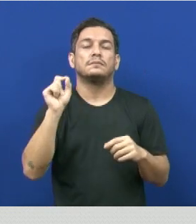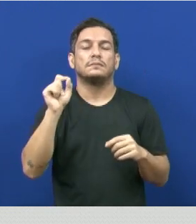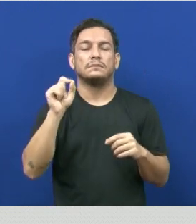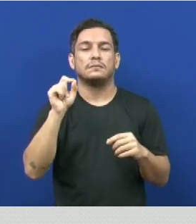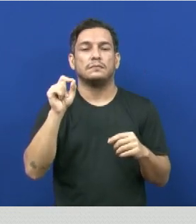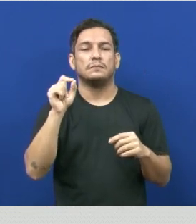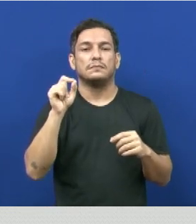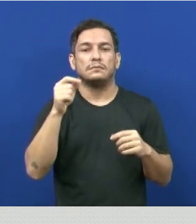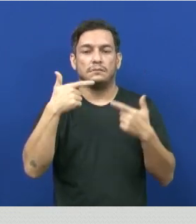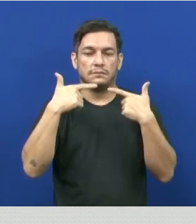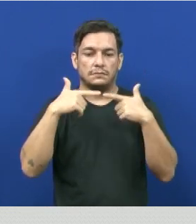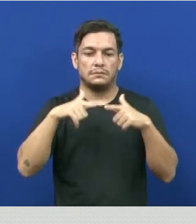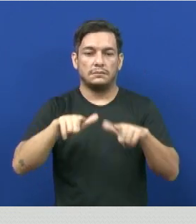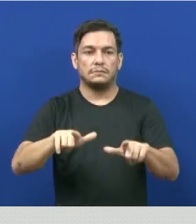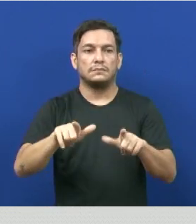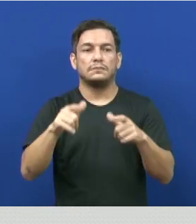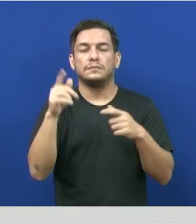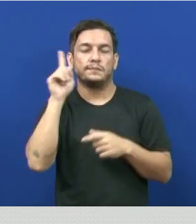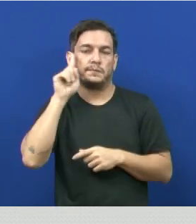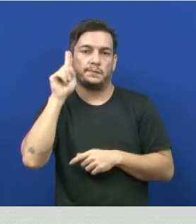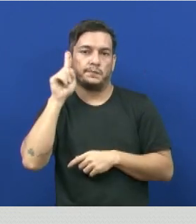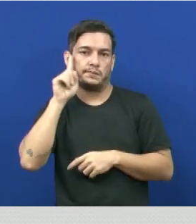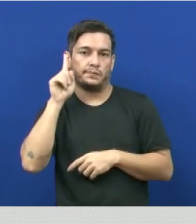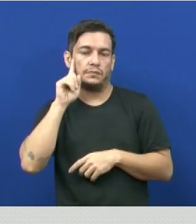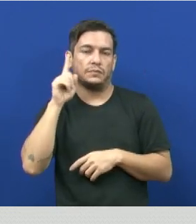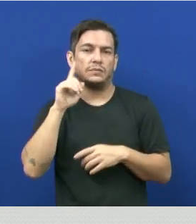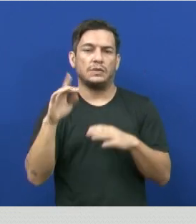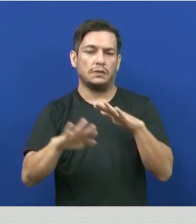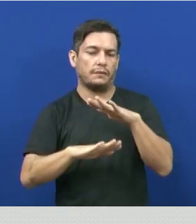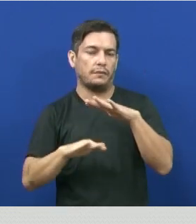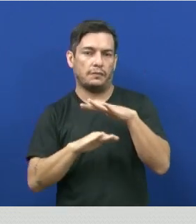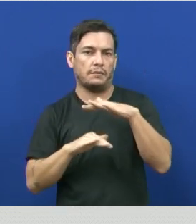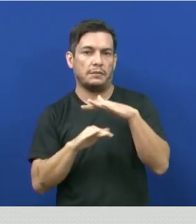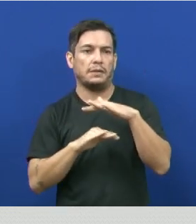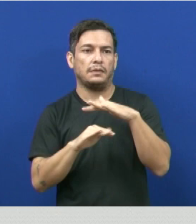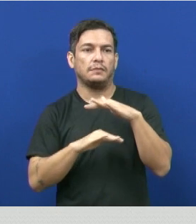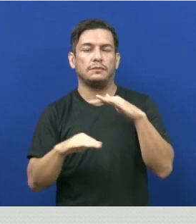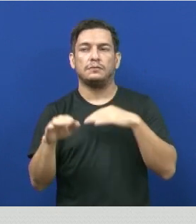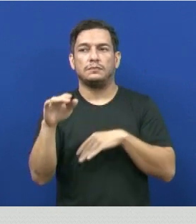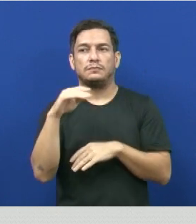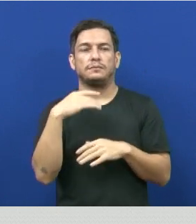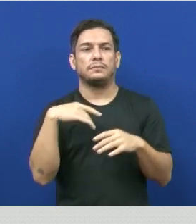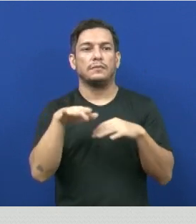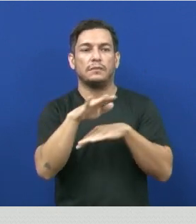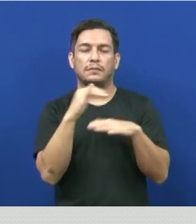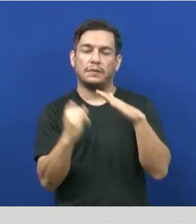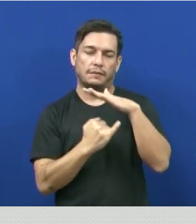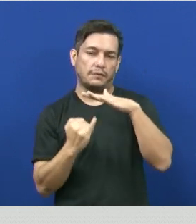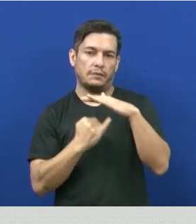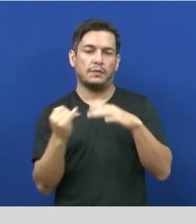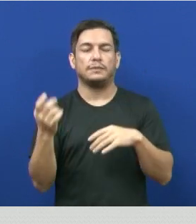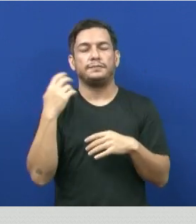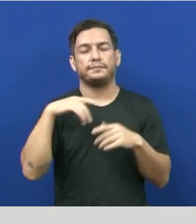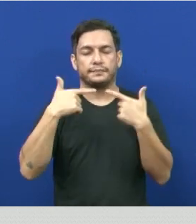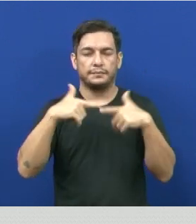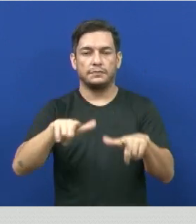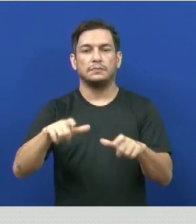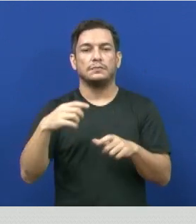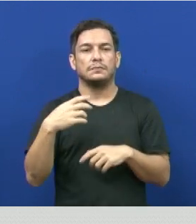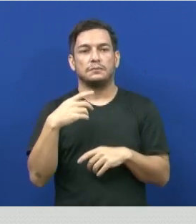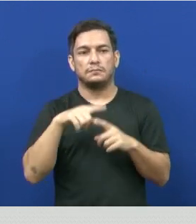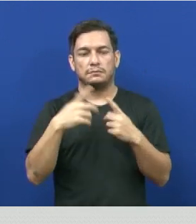trata um pouquinho da linguagem mais do dia a dia menos formal até aquela linguagem mais culta mas